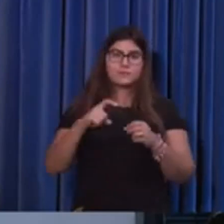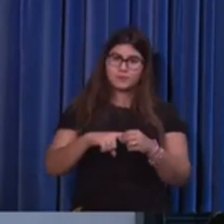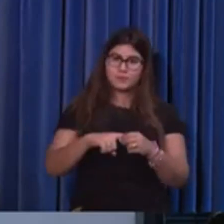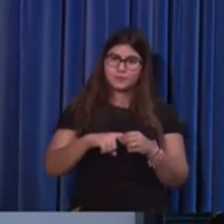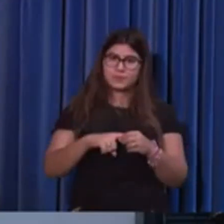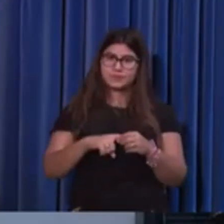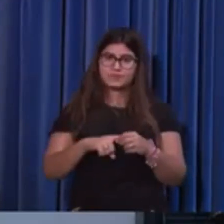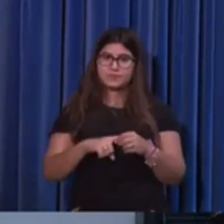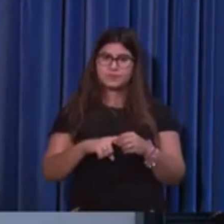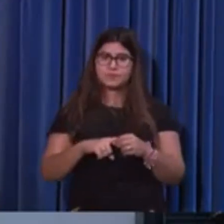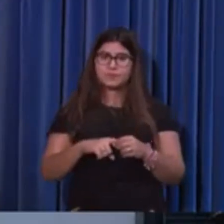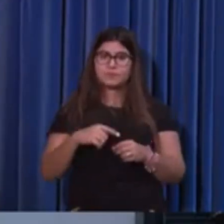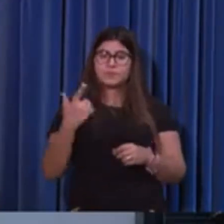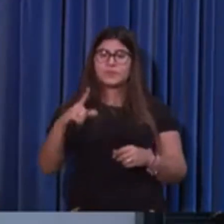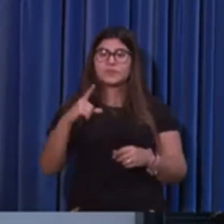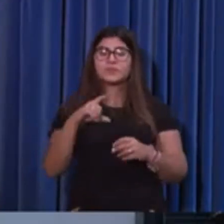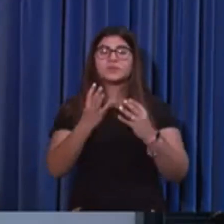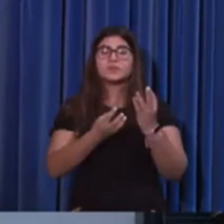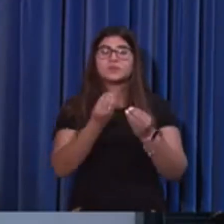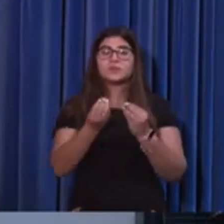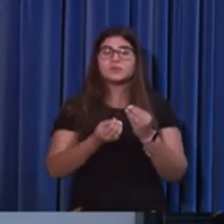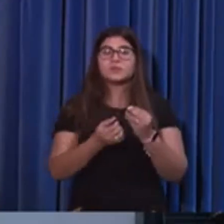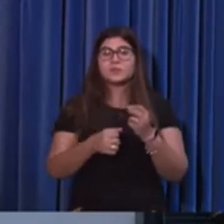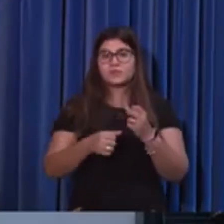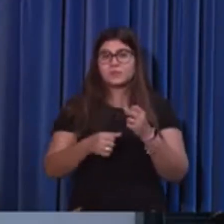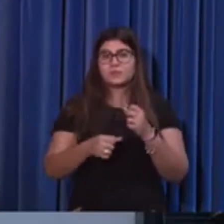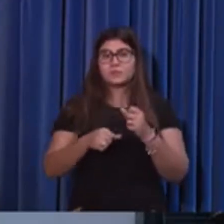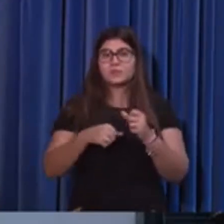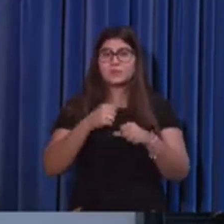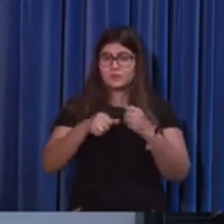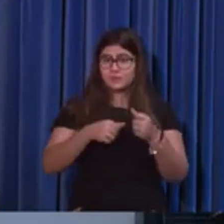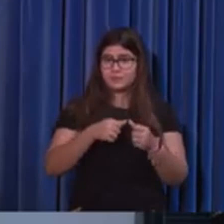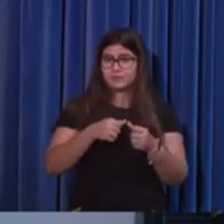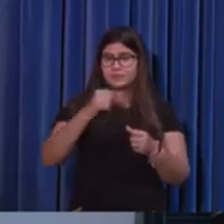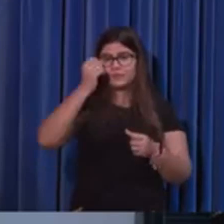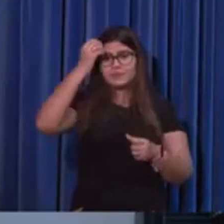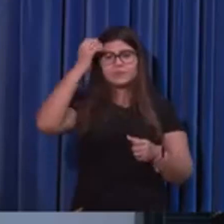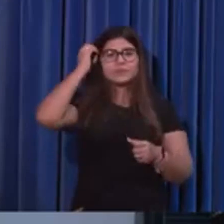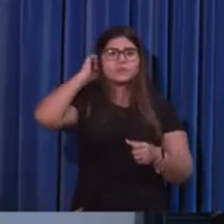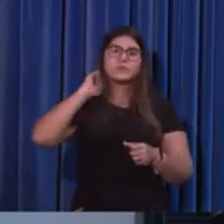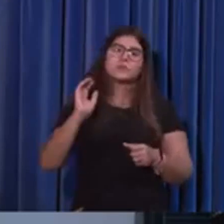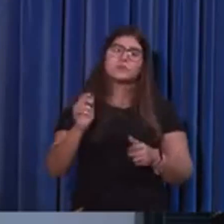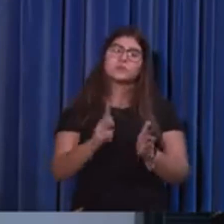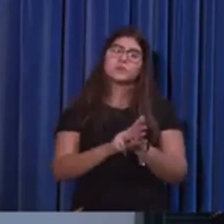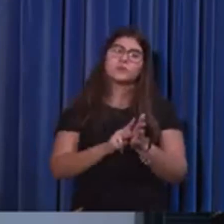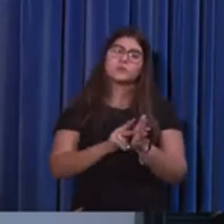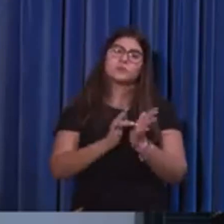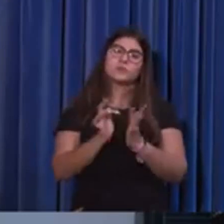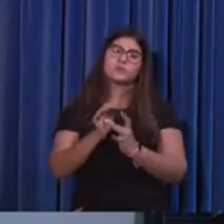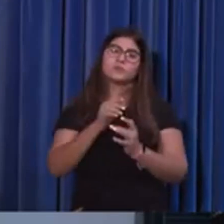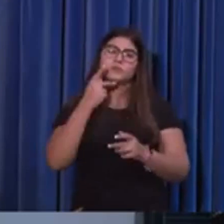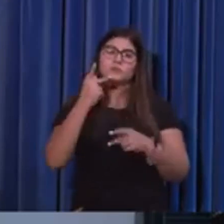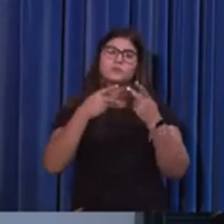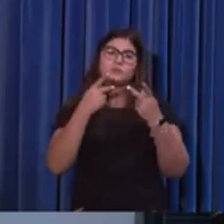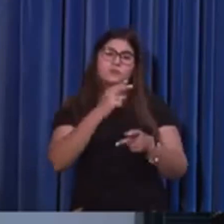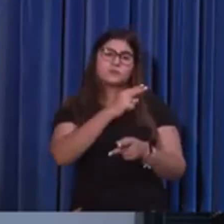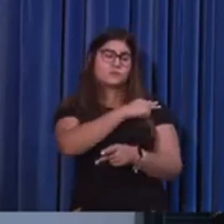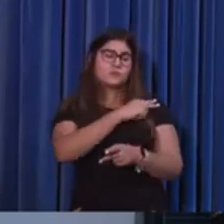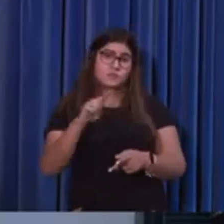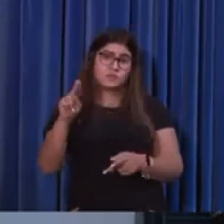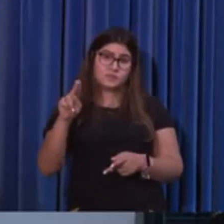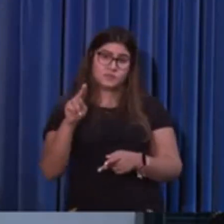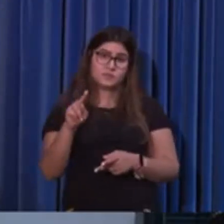chance de mudar o juízo que virá. O próprio Jesus disse a Nicodemos que quem nele